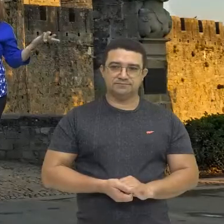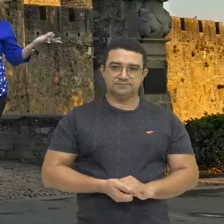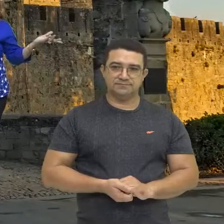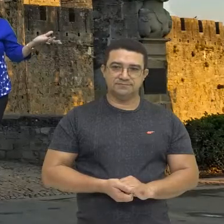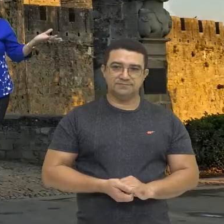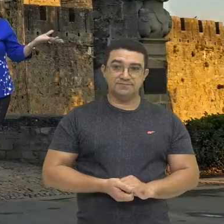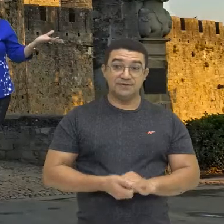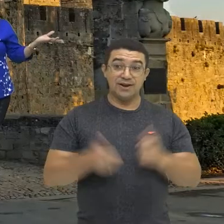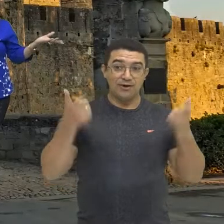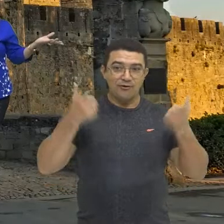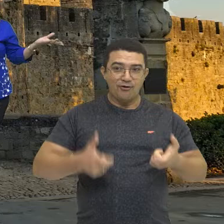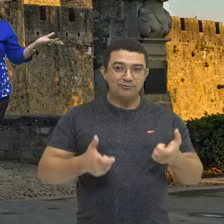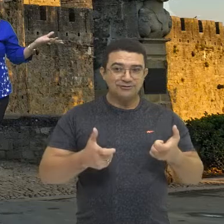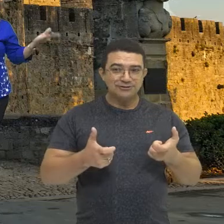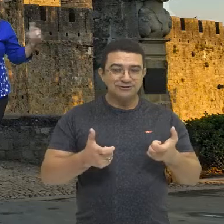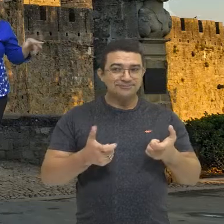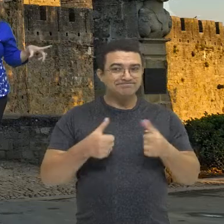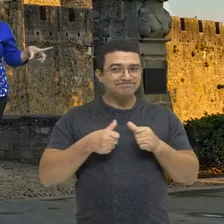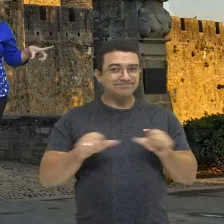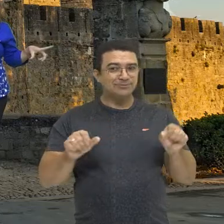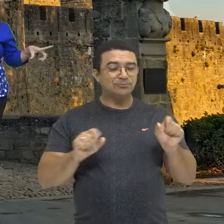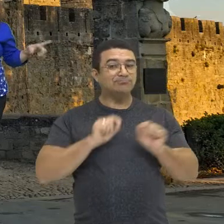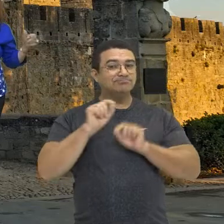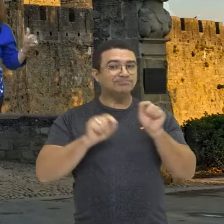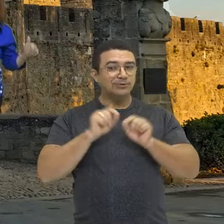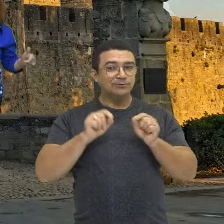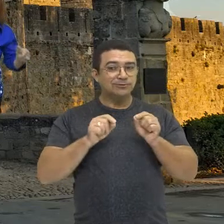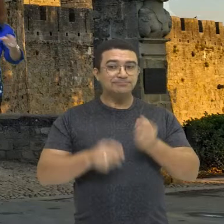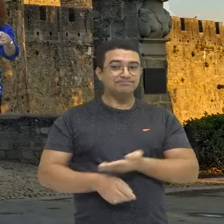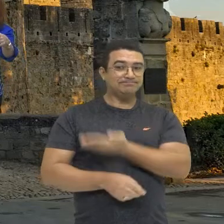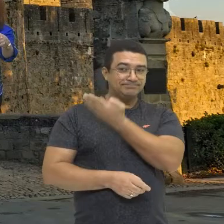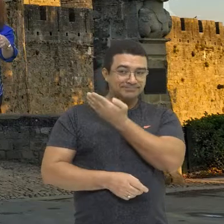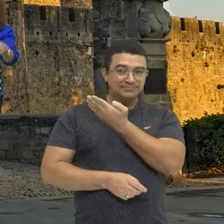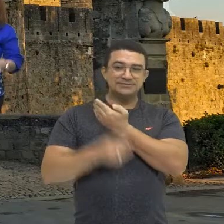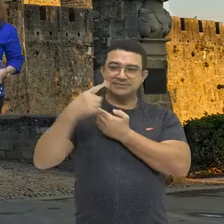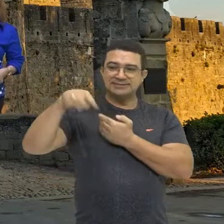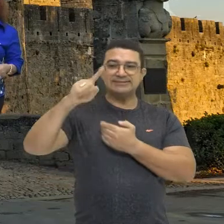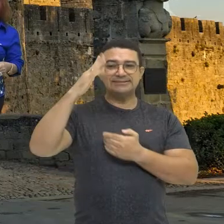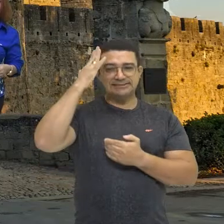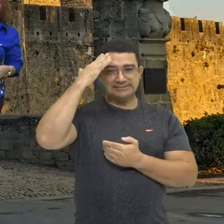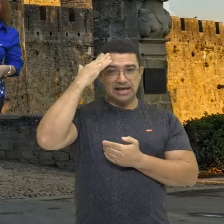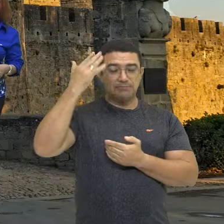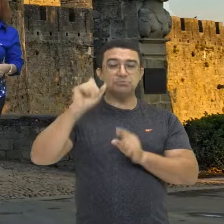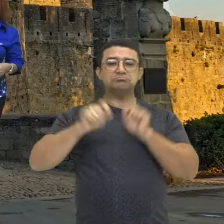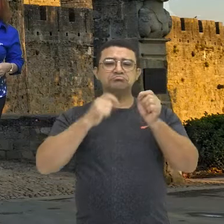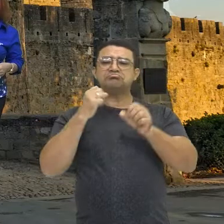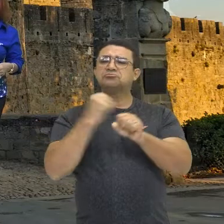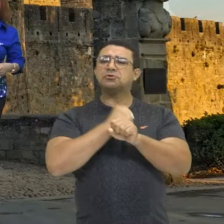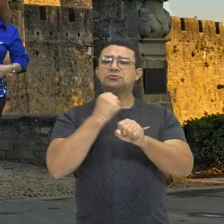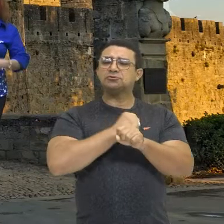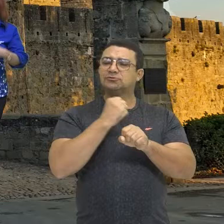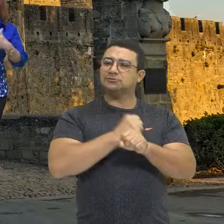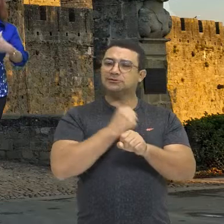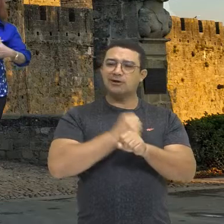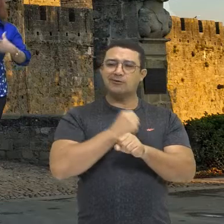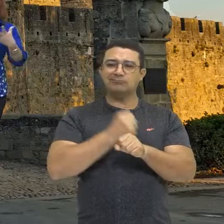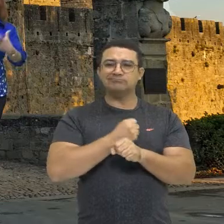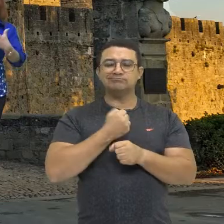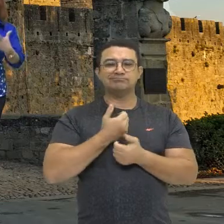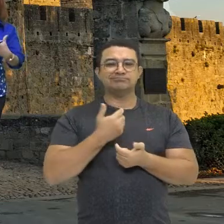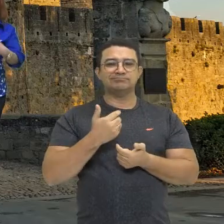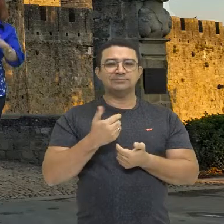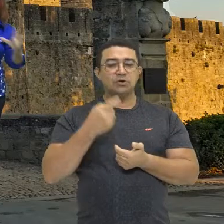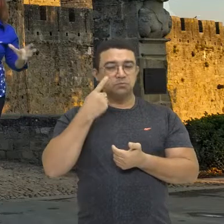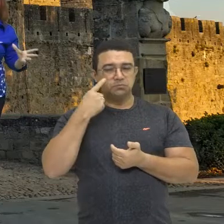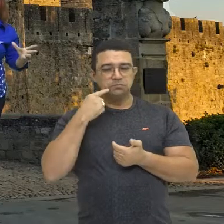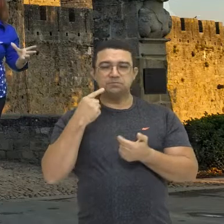Olha onde eu estou, gente. Onde é que eu estou? Eu estou, e você sabe, olha essa construção aqui, né? Trabalhamos